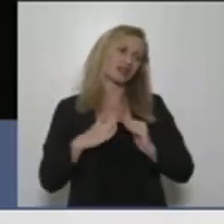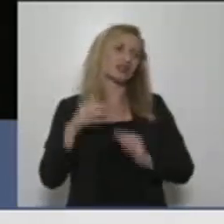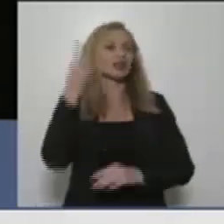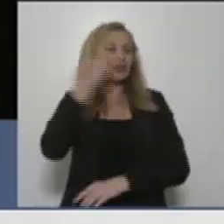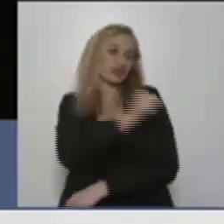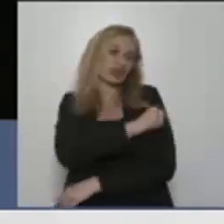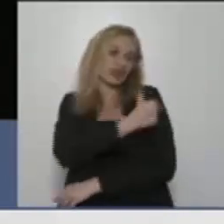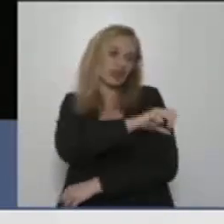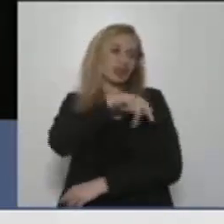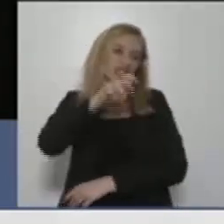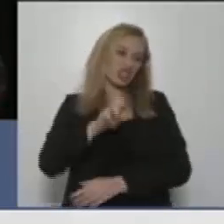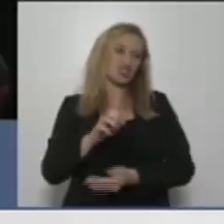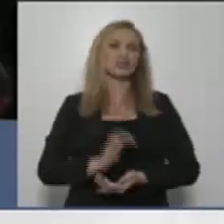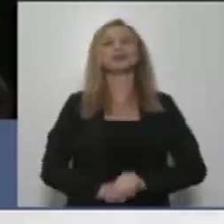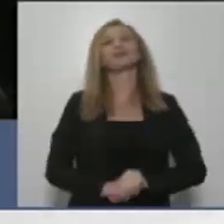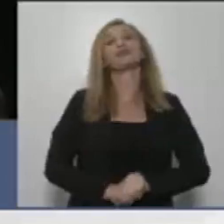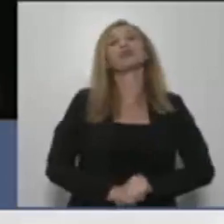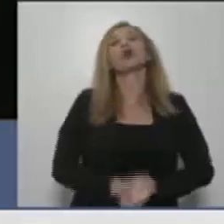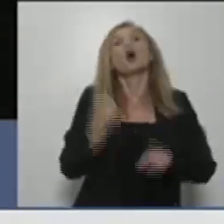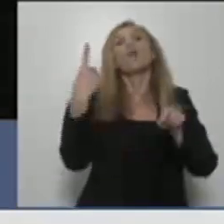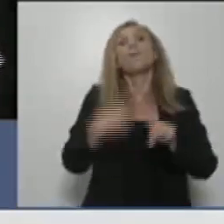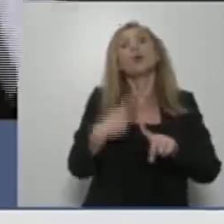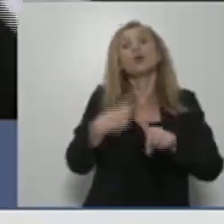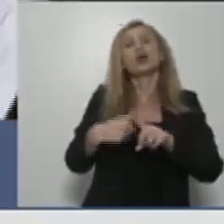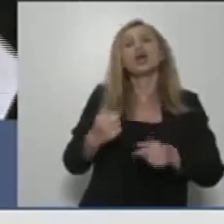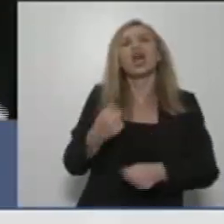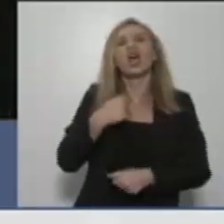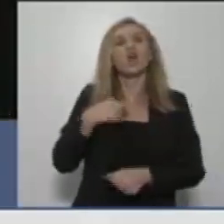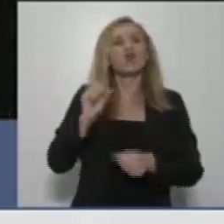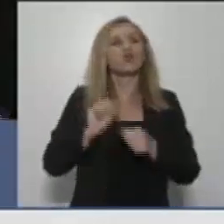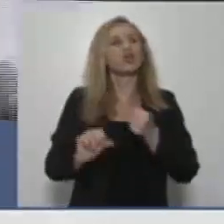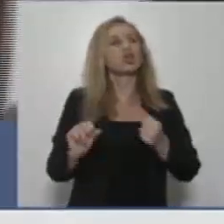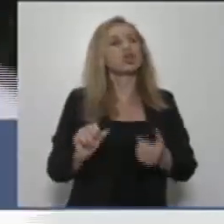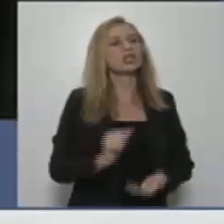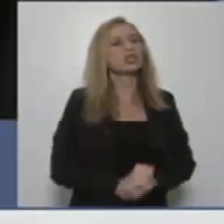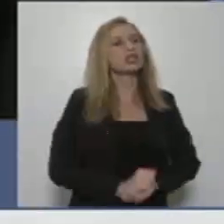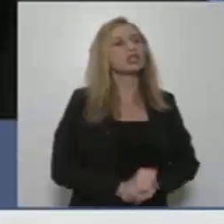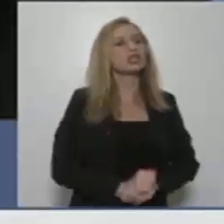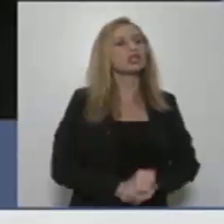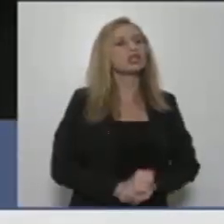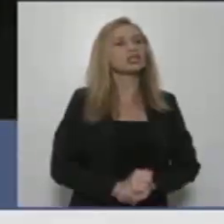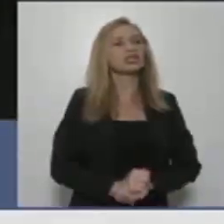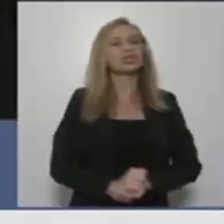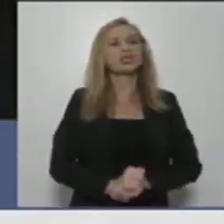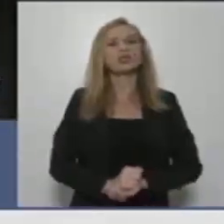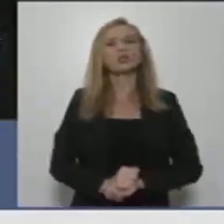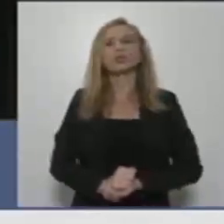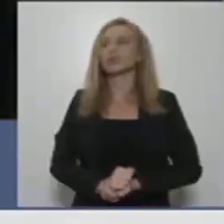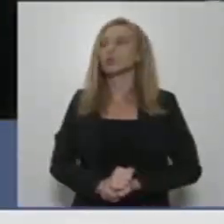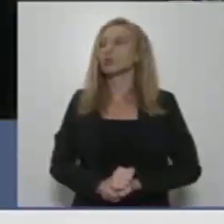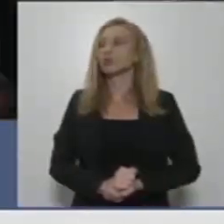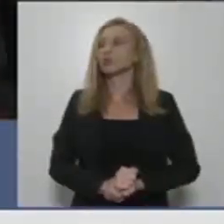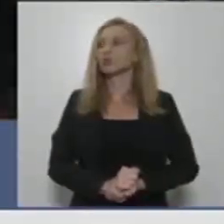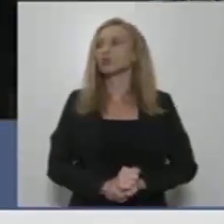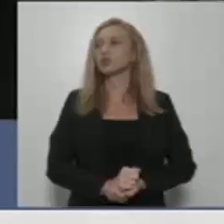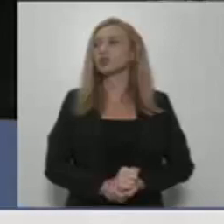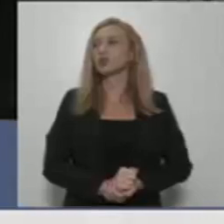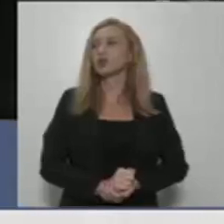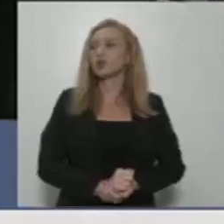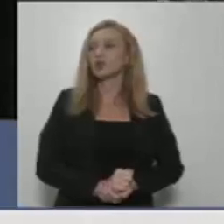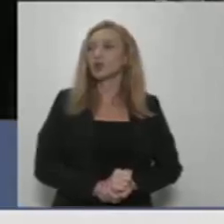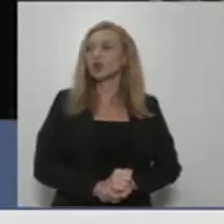deputada enfermeira Rejane, porque eu fiz uma parte à deputada Alana Passos para que ela não